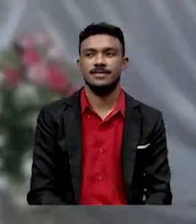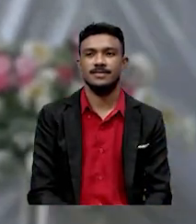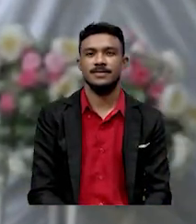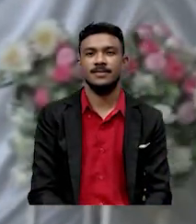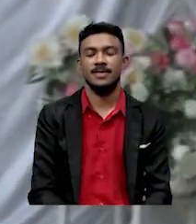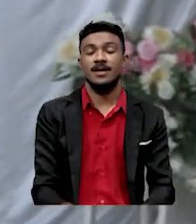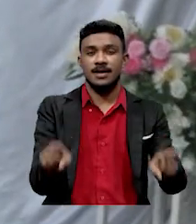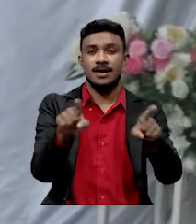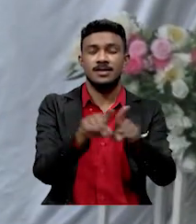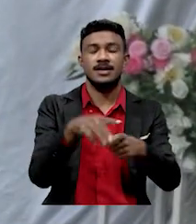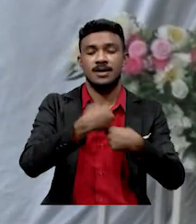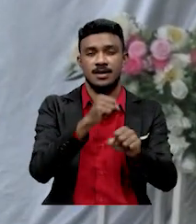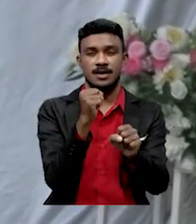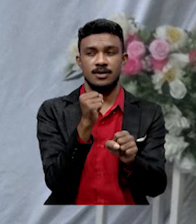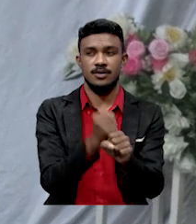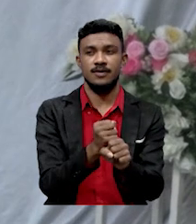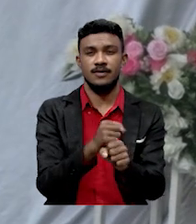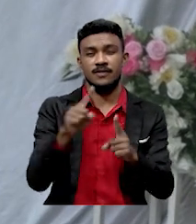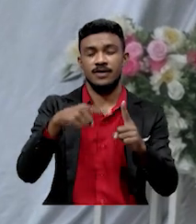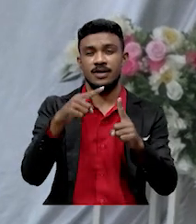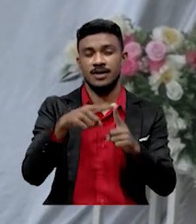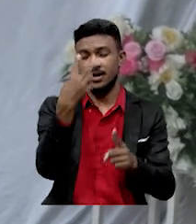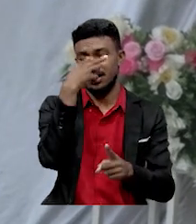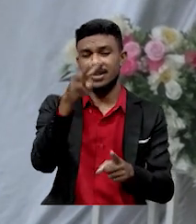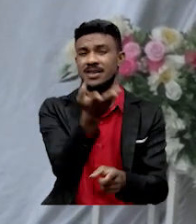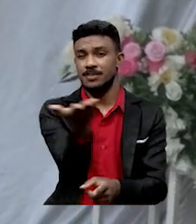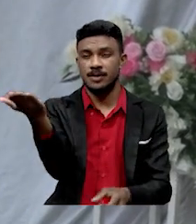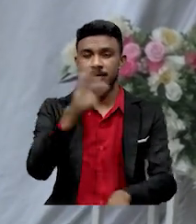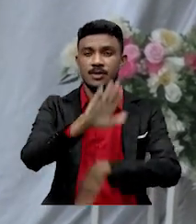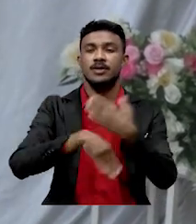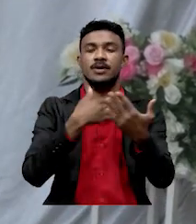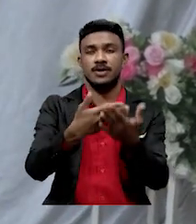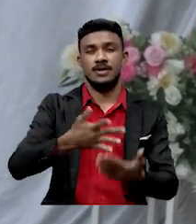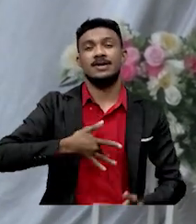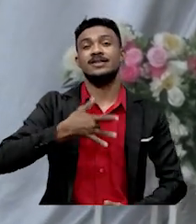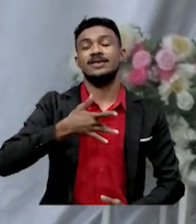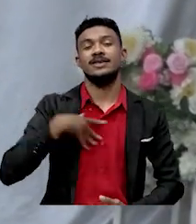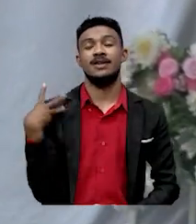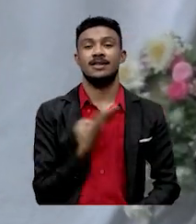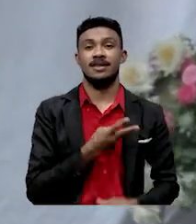E não é uma calo, para ir na areia e no outro renete se ti e te levua